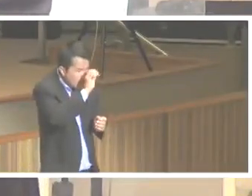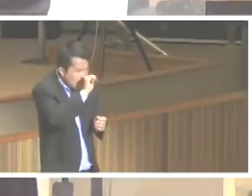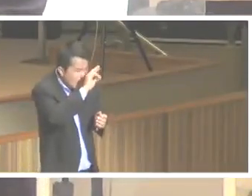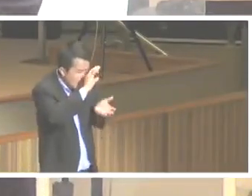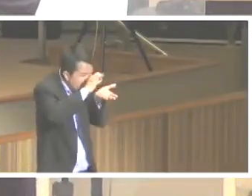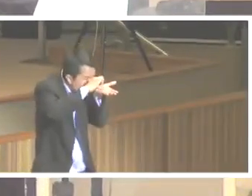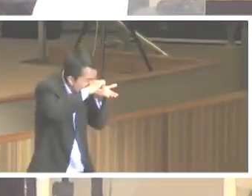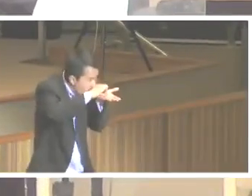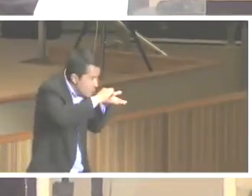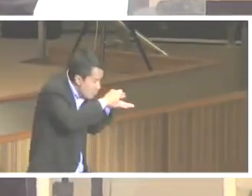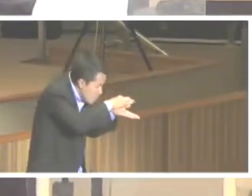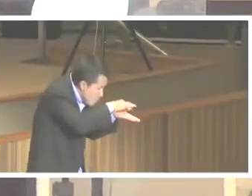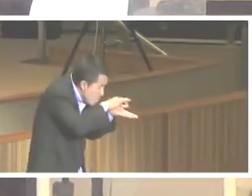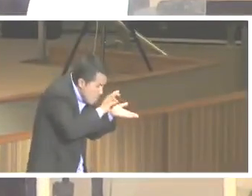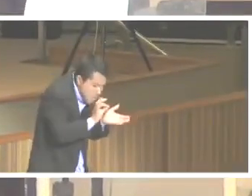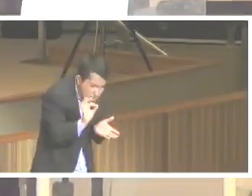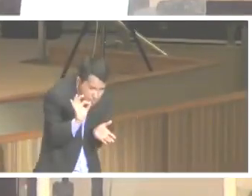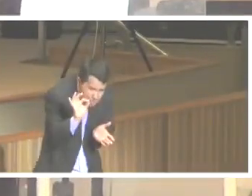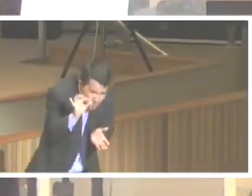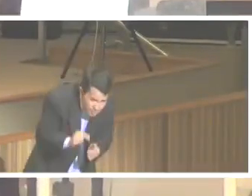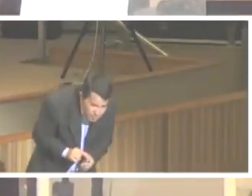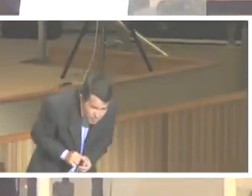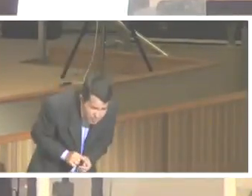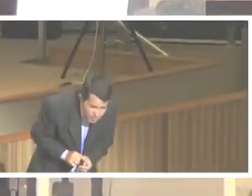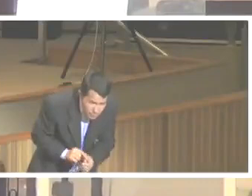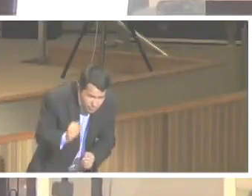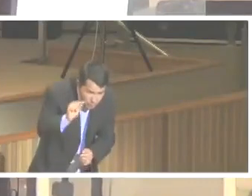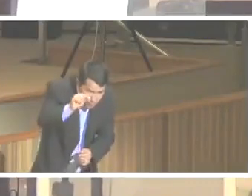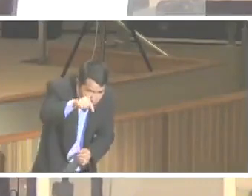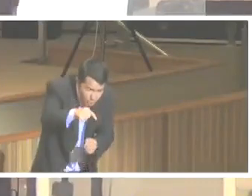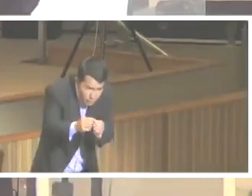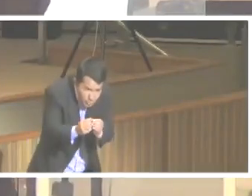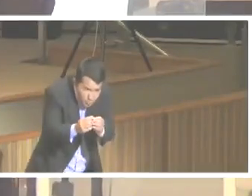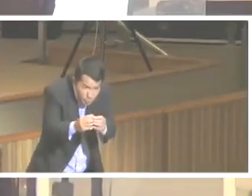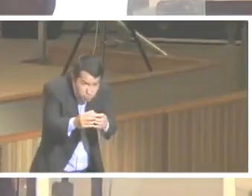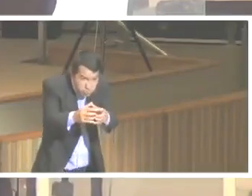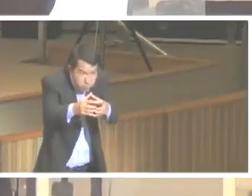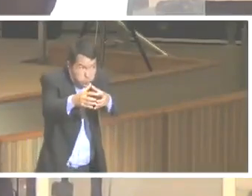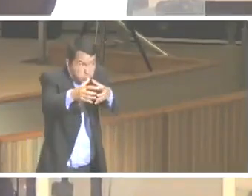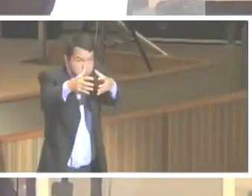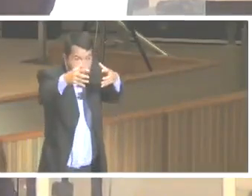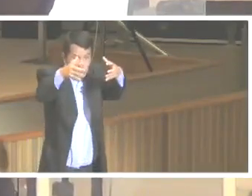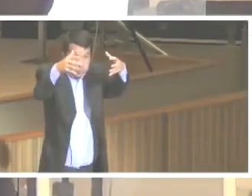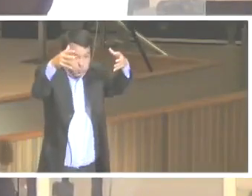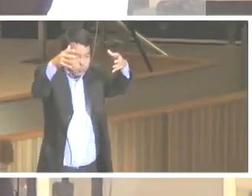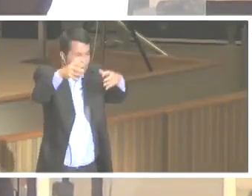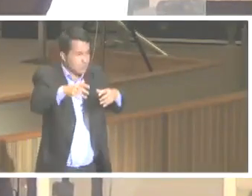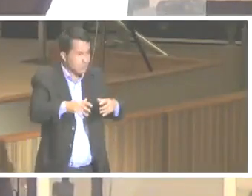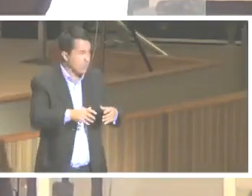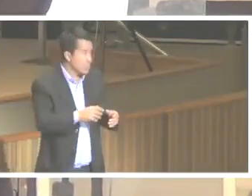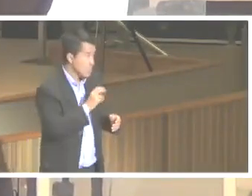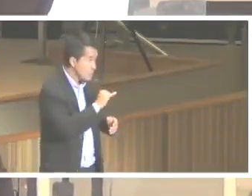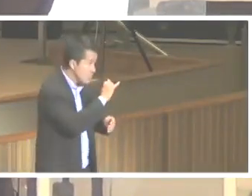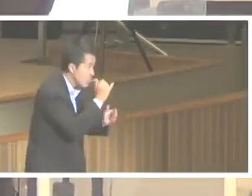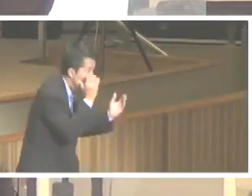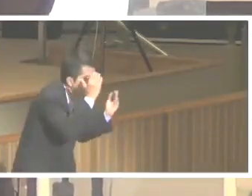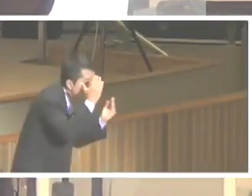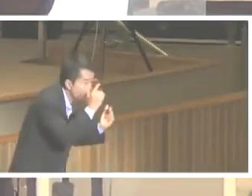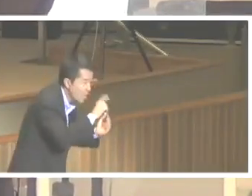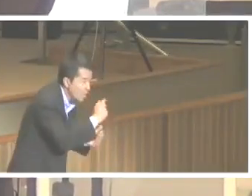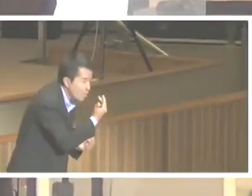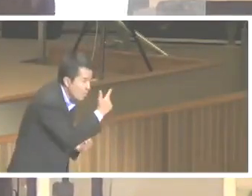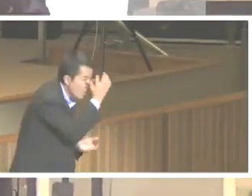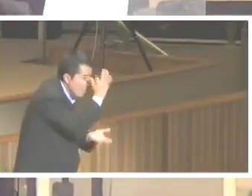você poderia dizer para uma montanha saia daqui lance no mar ela ela liga é estaria